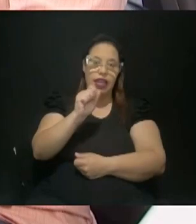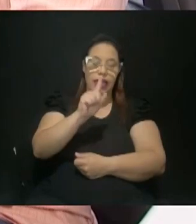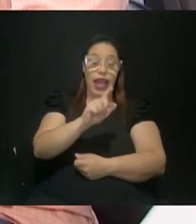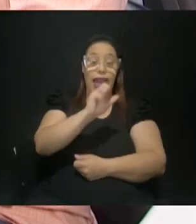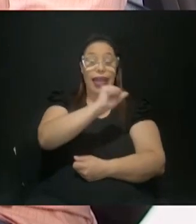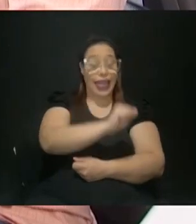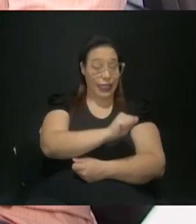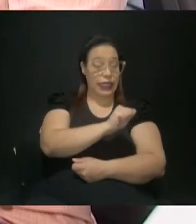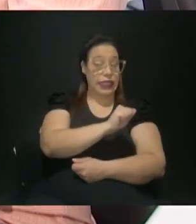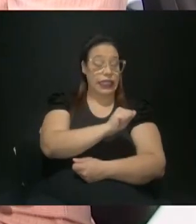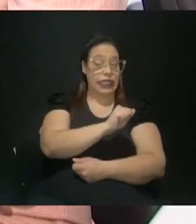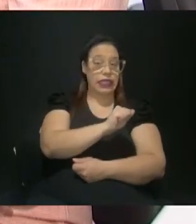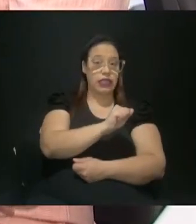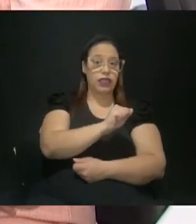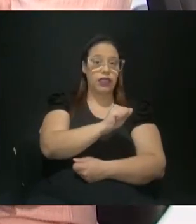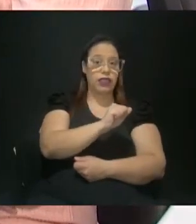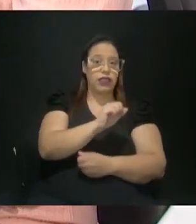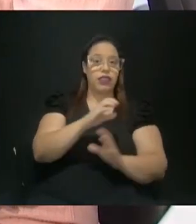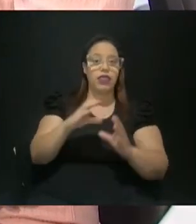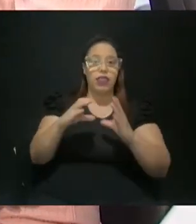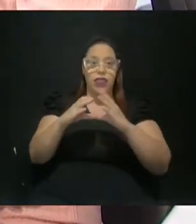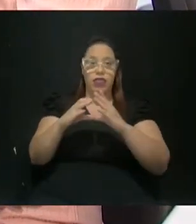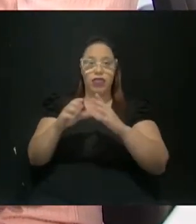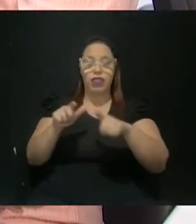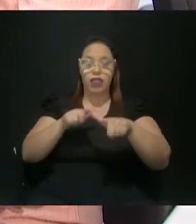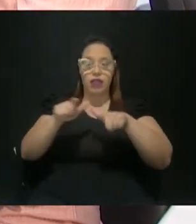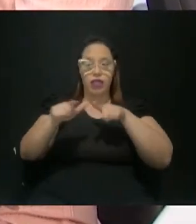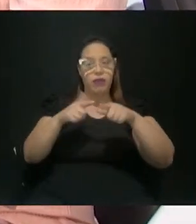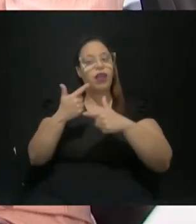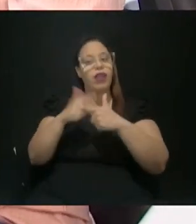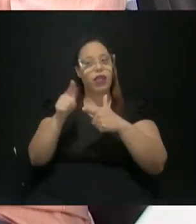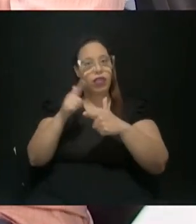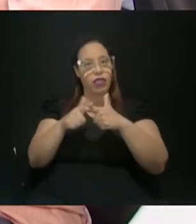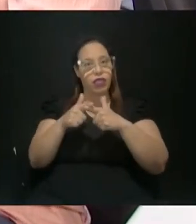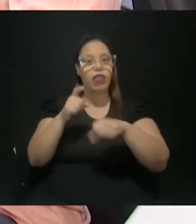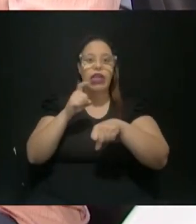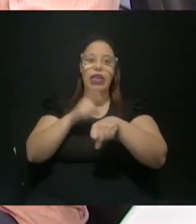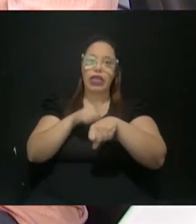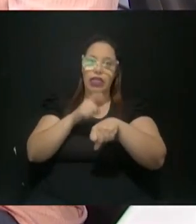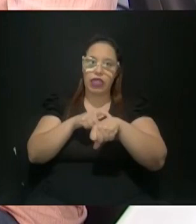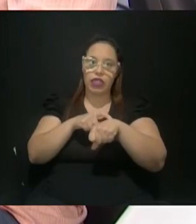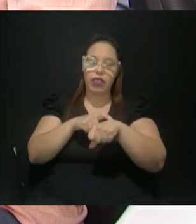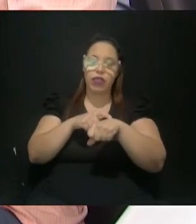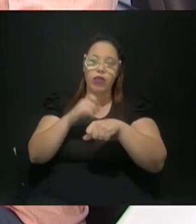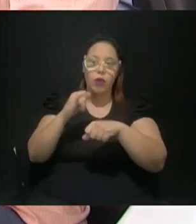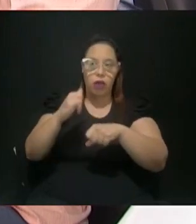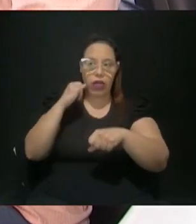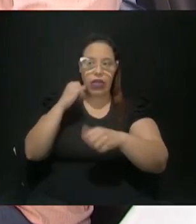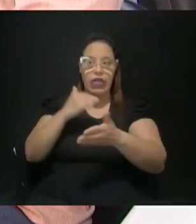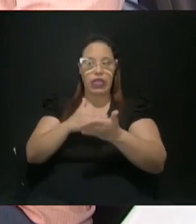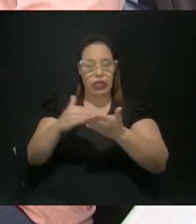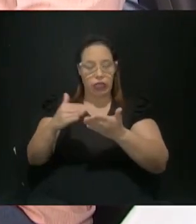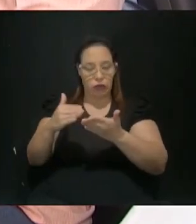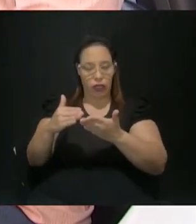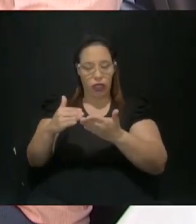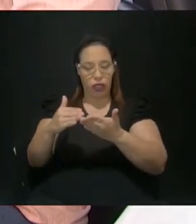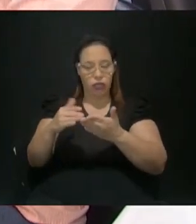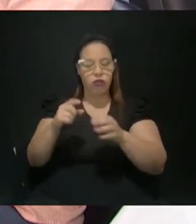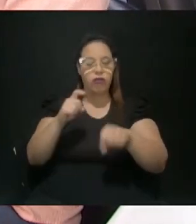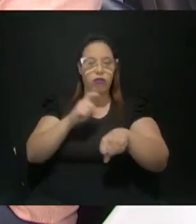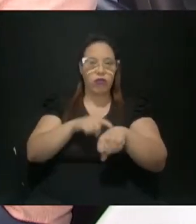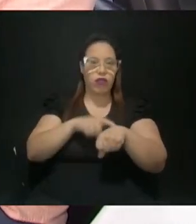a equipe que vai trabalhar no problema, ele tem um tempo para atender, para começar a te atender, e um tempo para resolver o